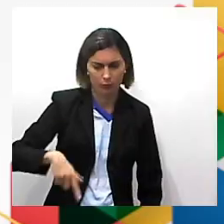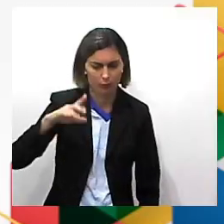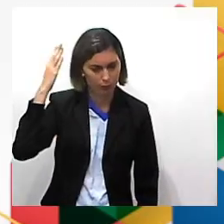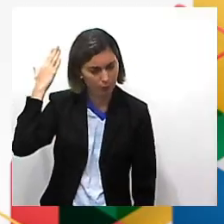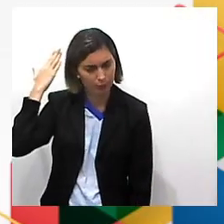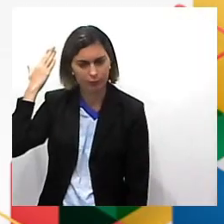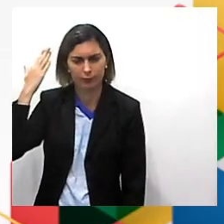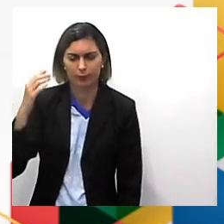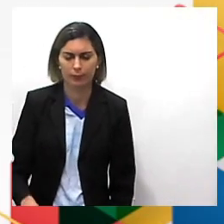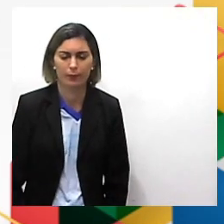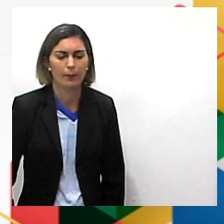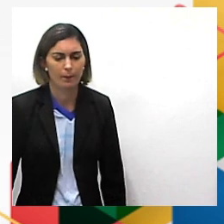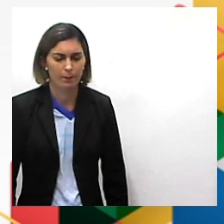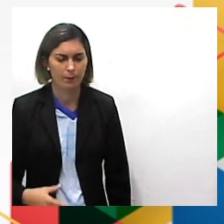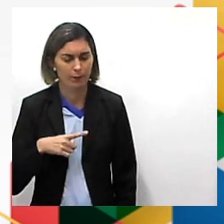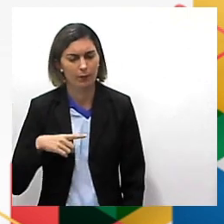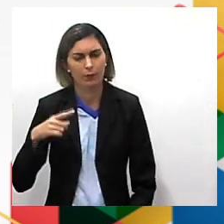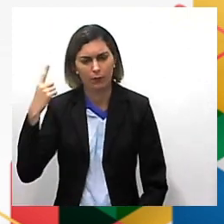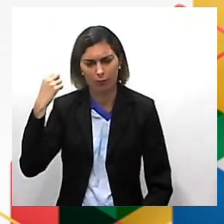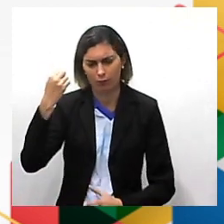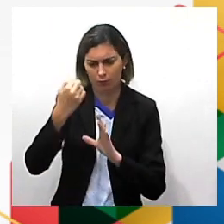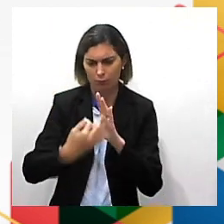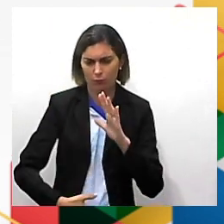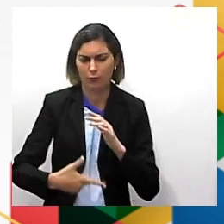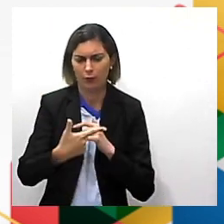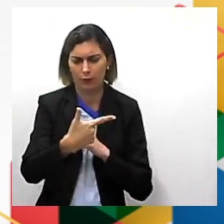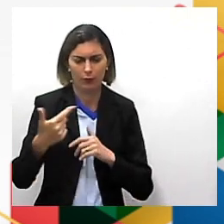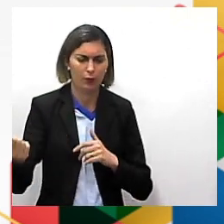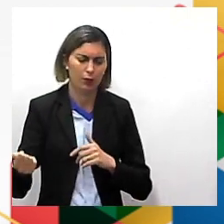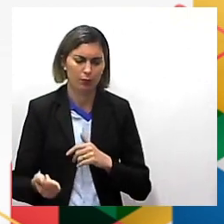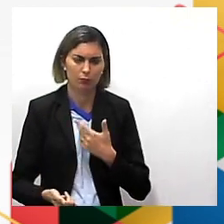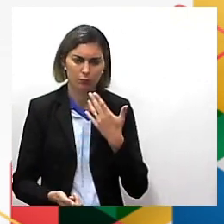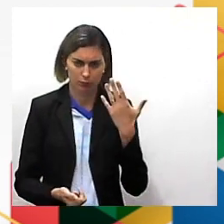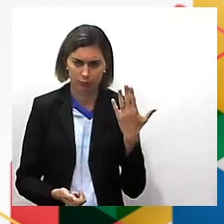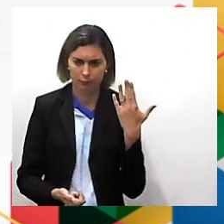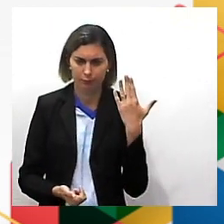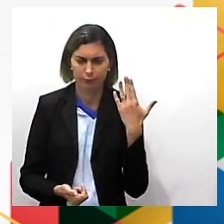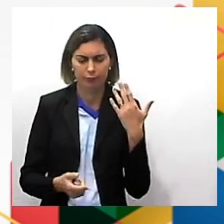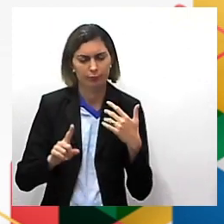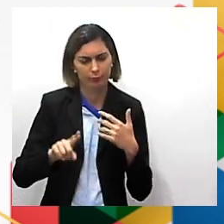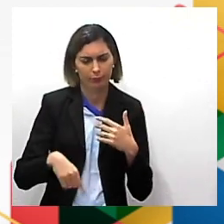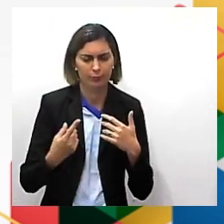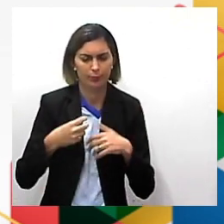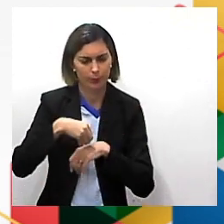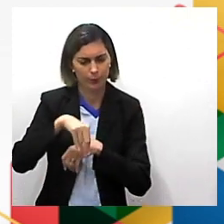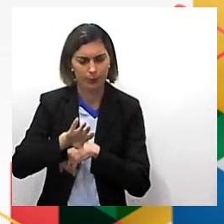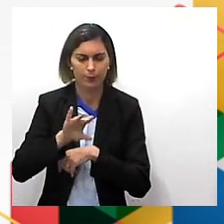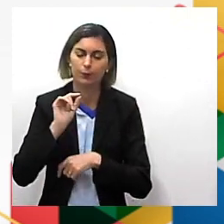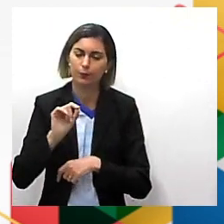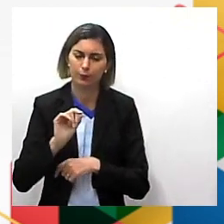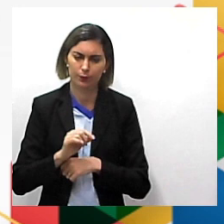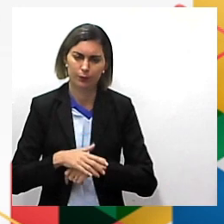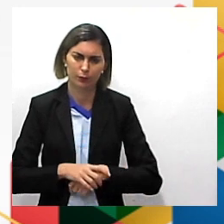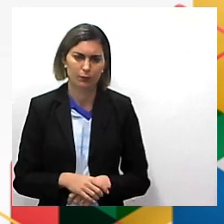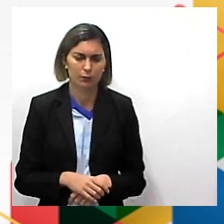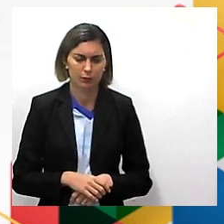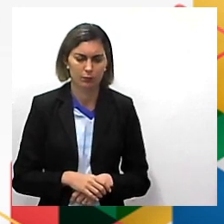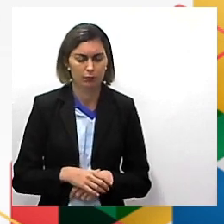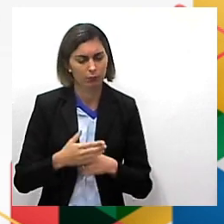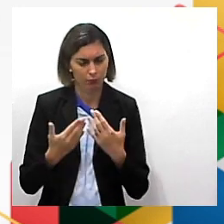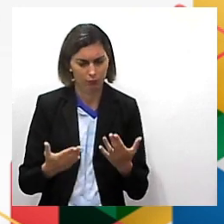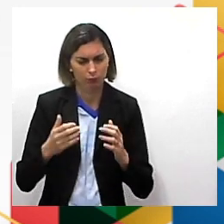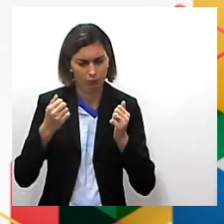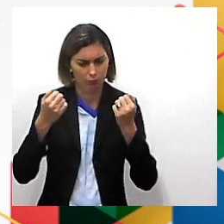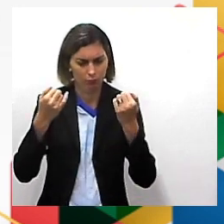aqui. Uma questão do descritor 21. Essa questão traz para a gente